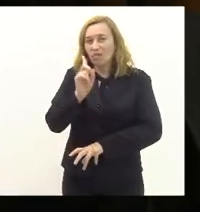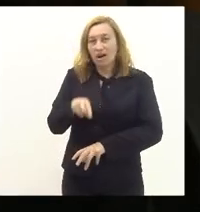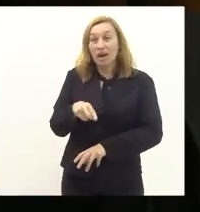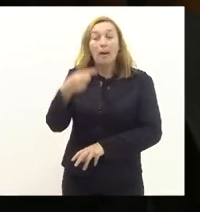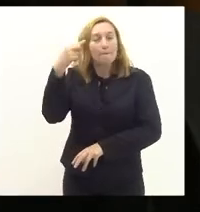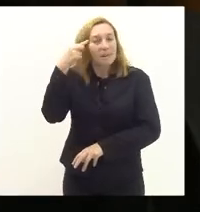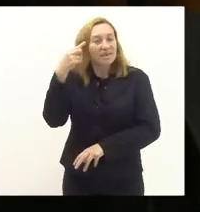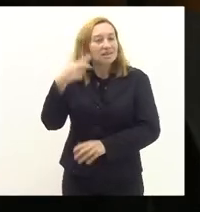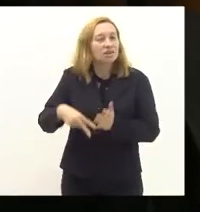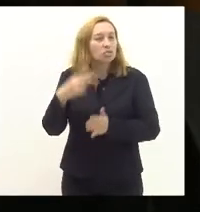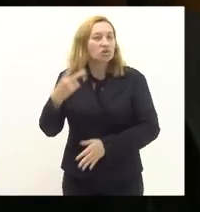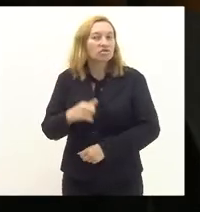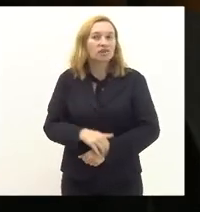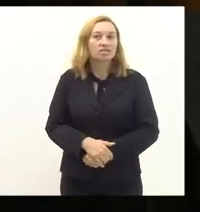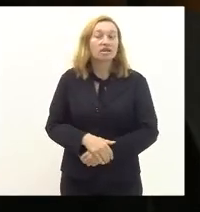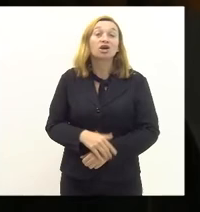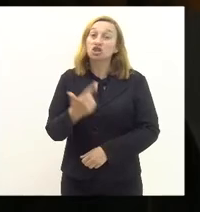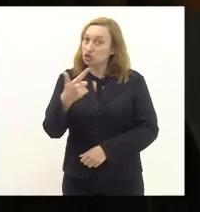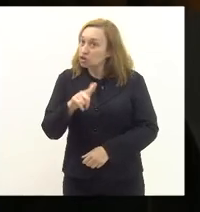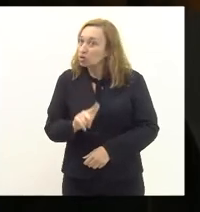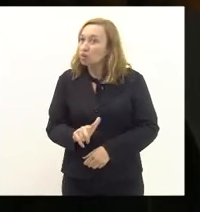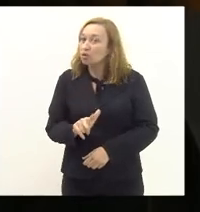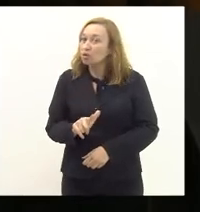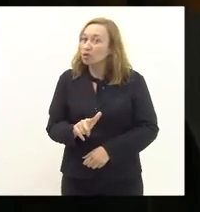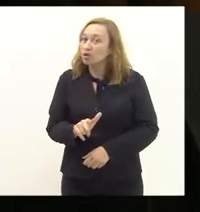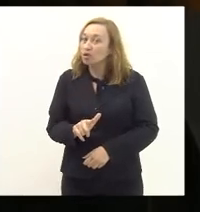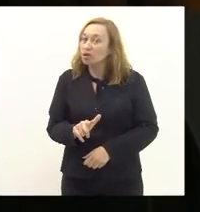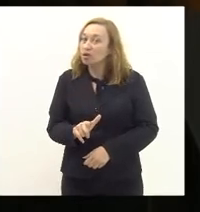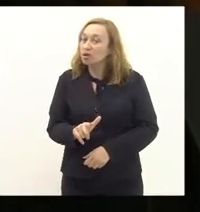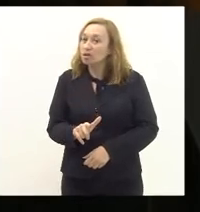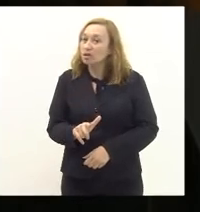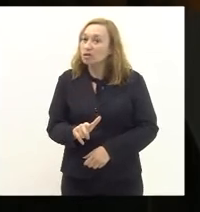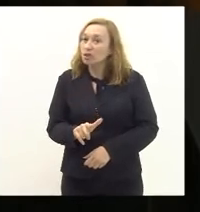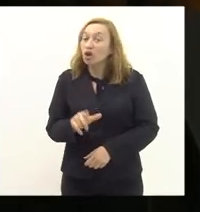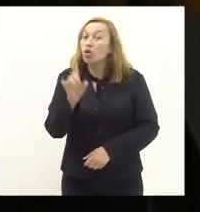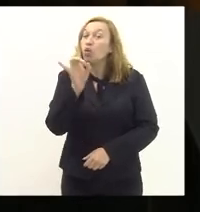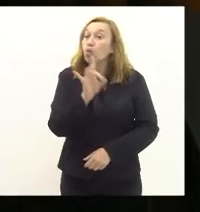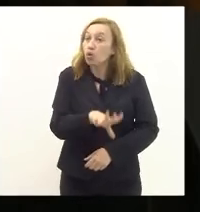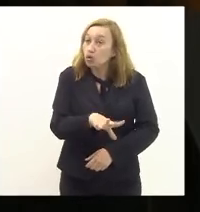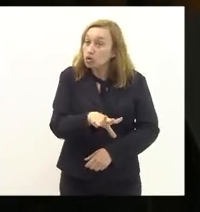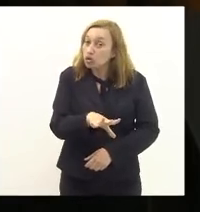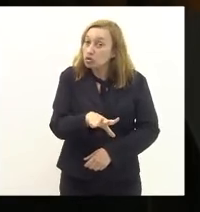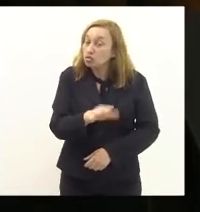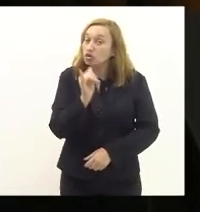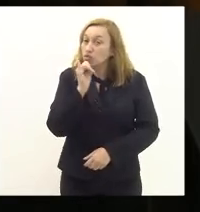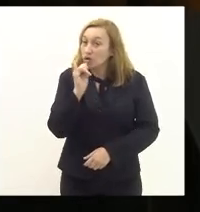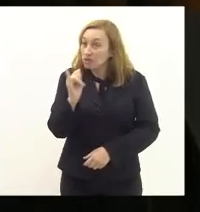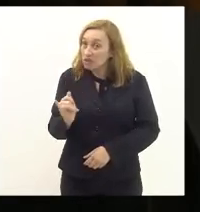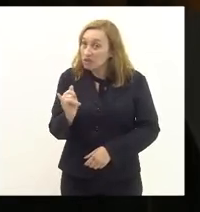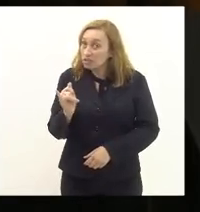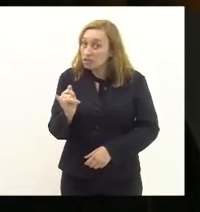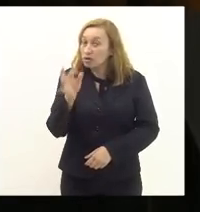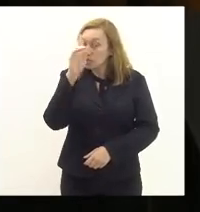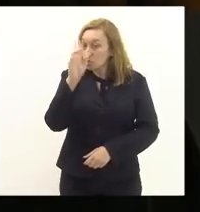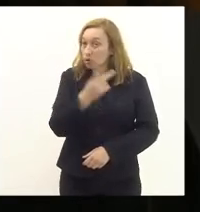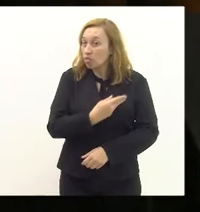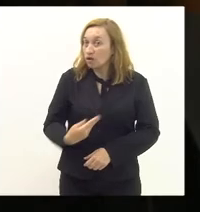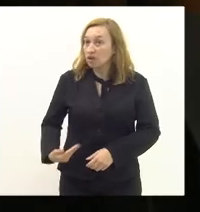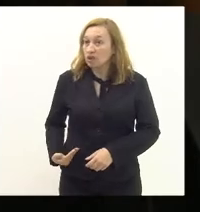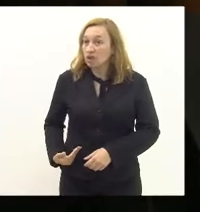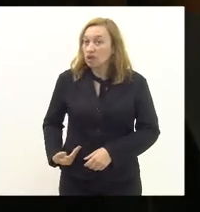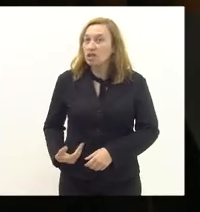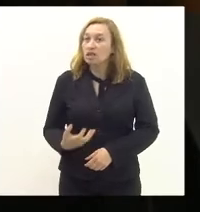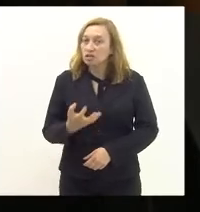pensem duas vezes. E, mais uma vez, será a última vez que eu estou avisando, governador. Se o senhor quer